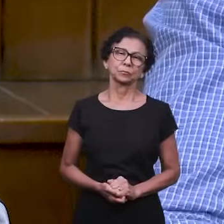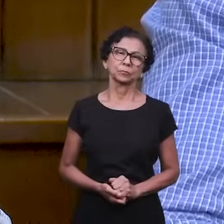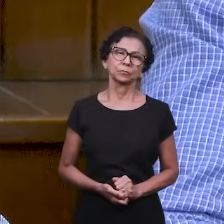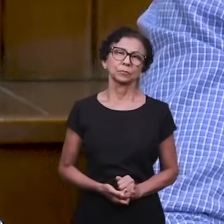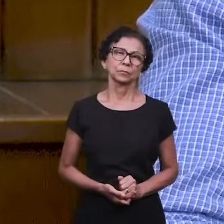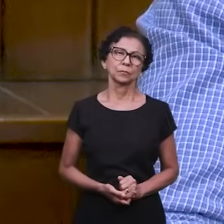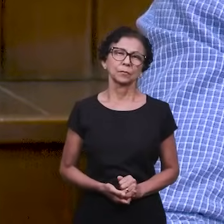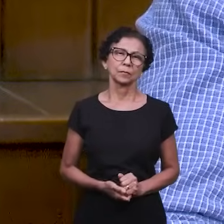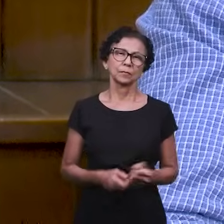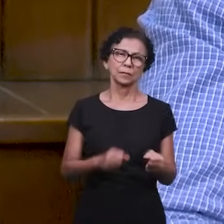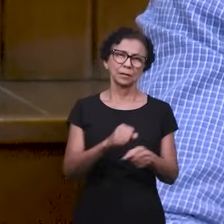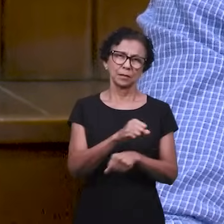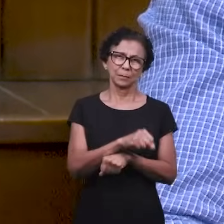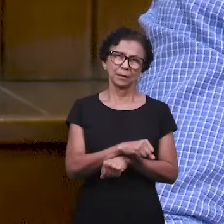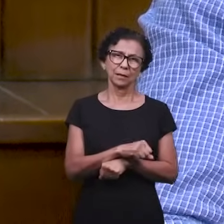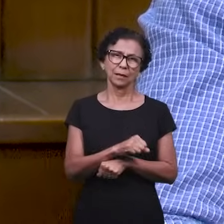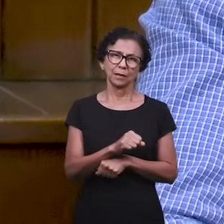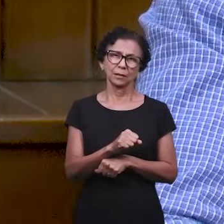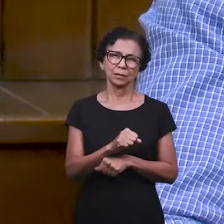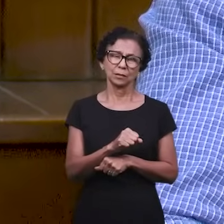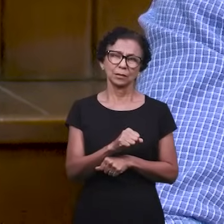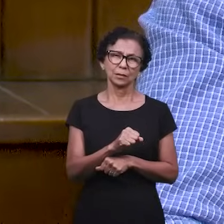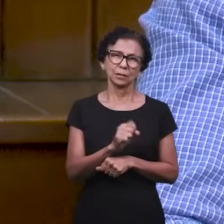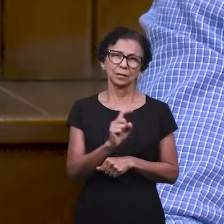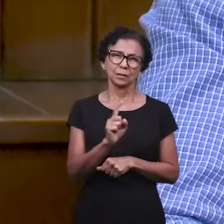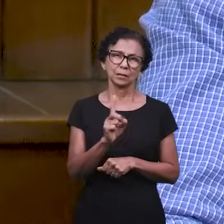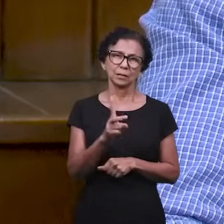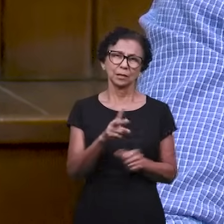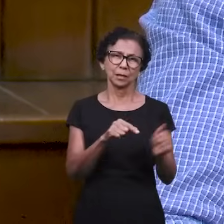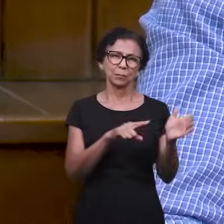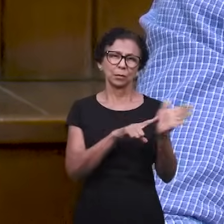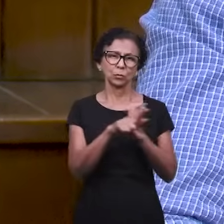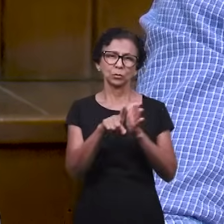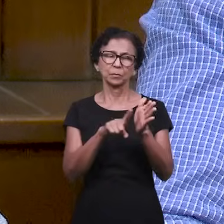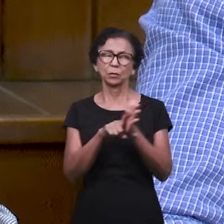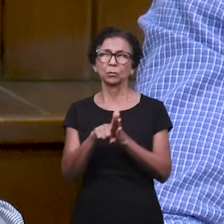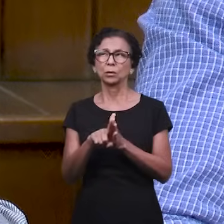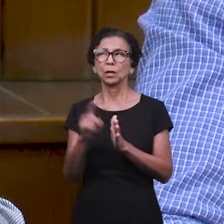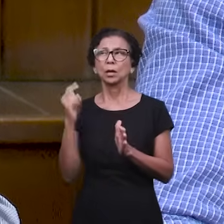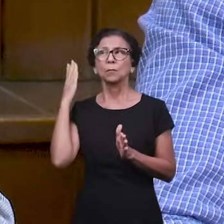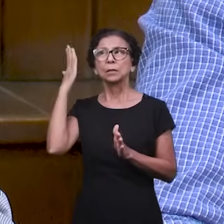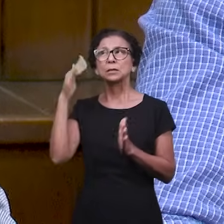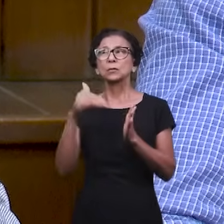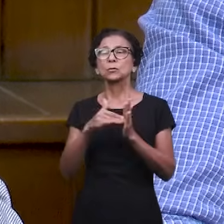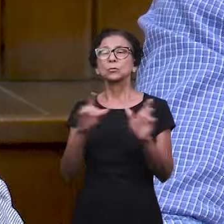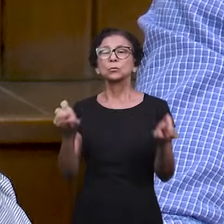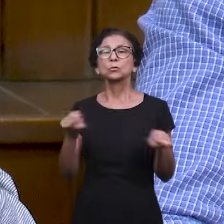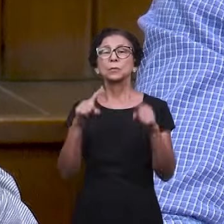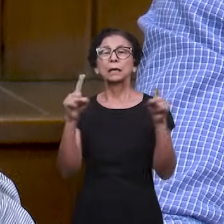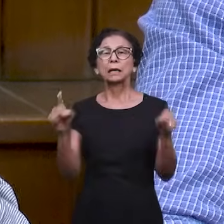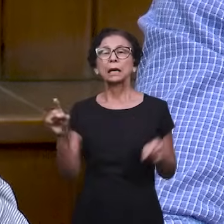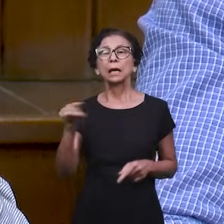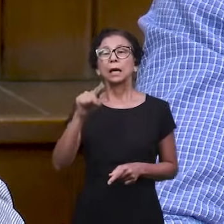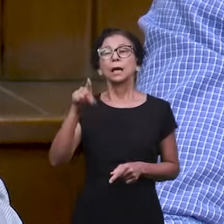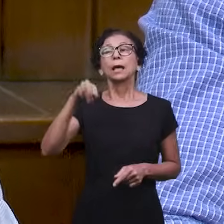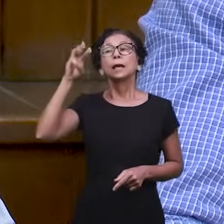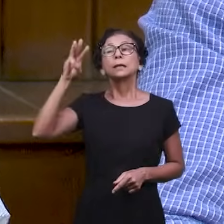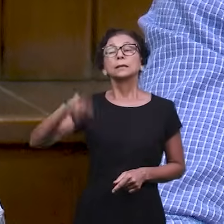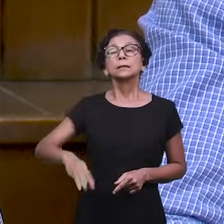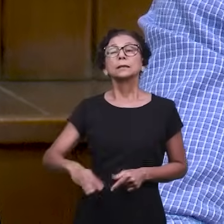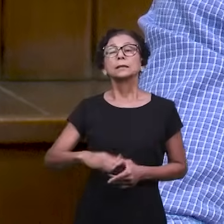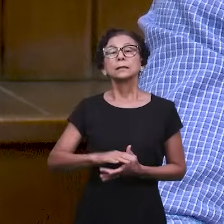nos seminários, não é? Qual vai ser a última mensagem? Qual vai ser o mensageiro? Quando a última pessoa,